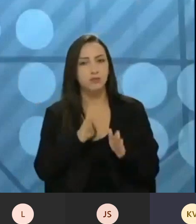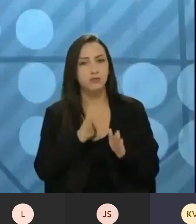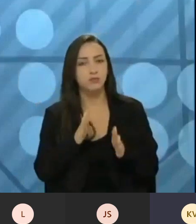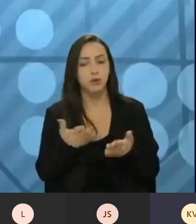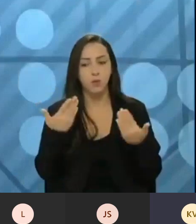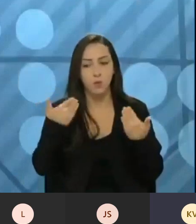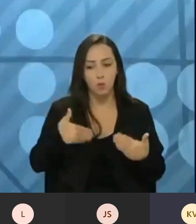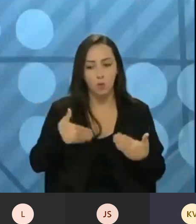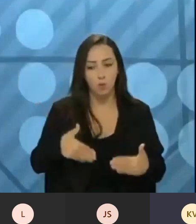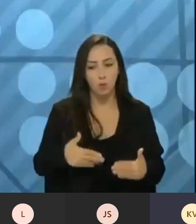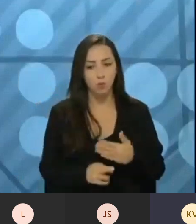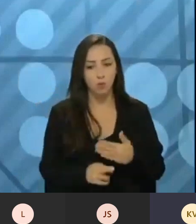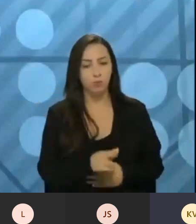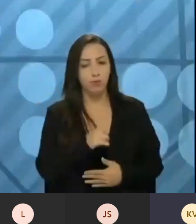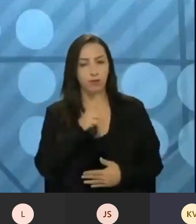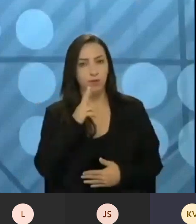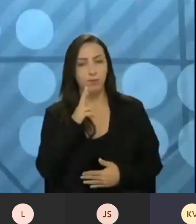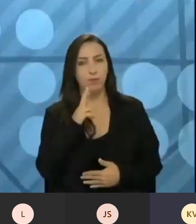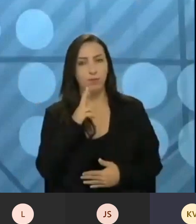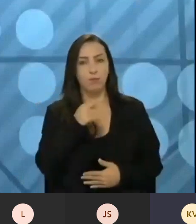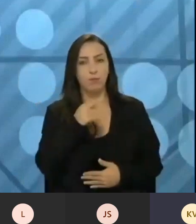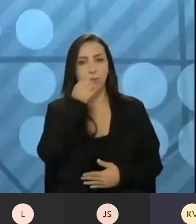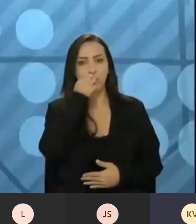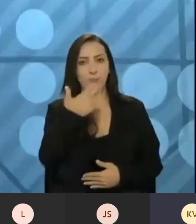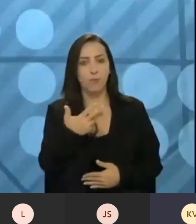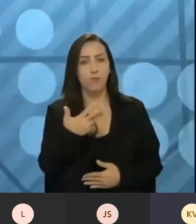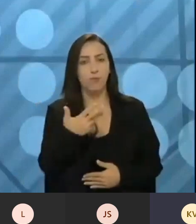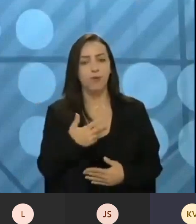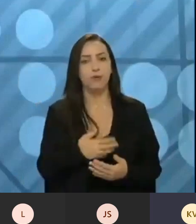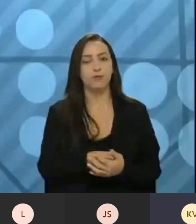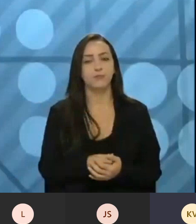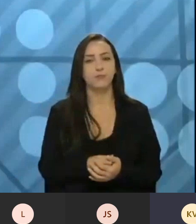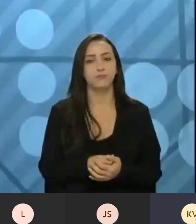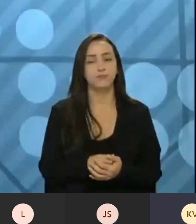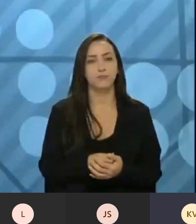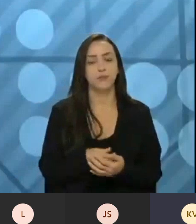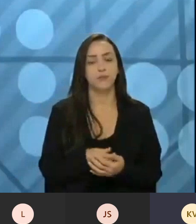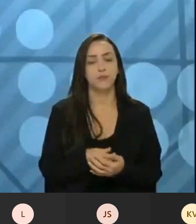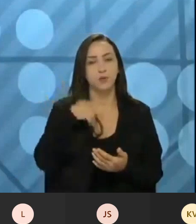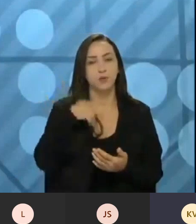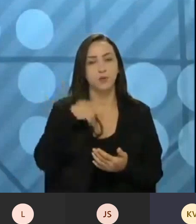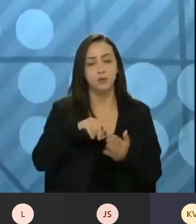resposta satisfatória em relação a aumento de